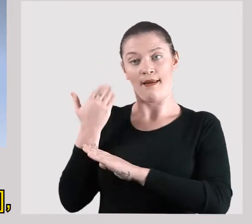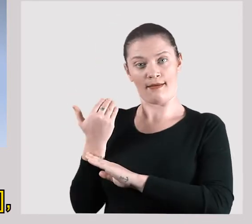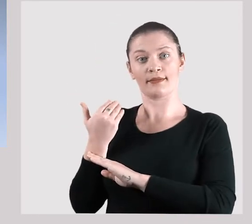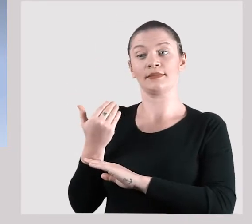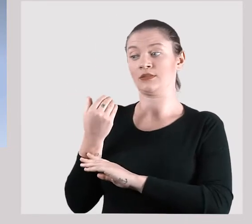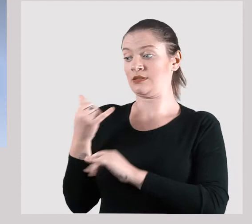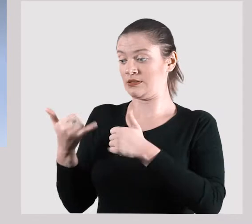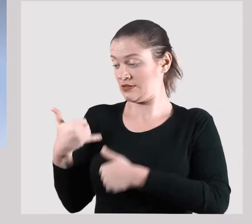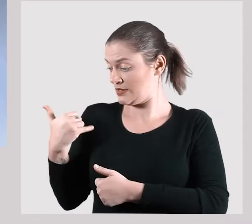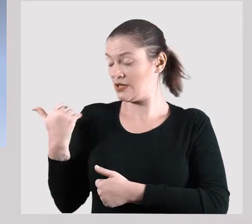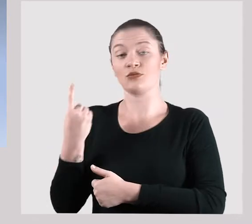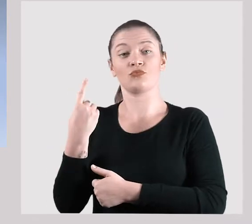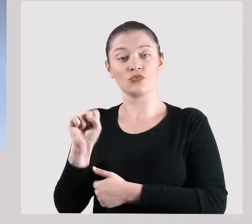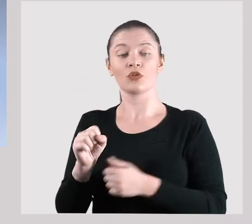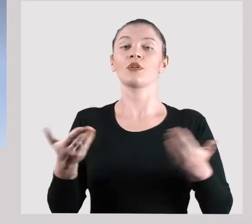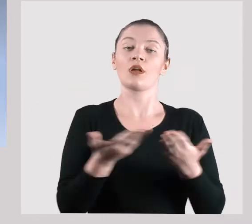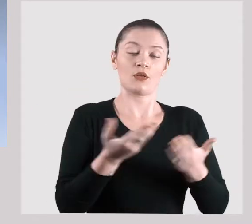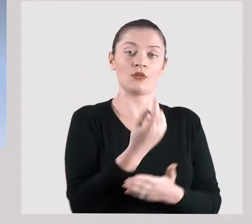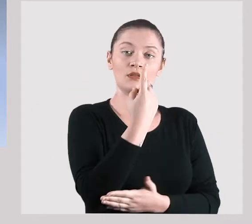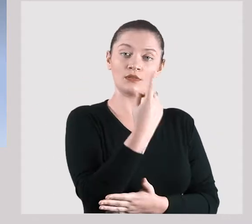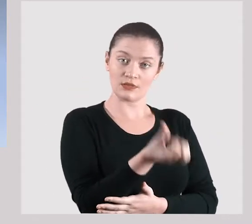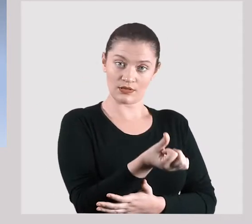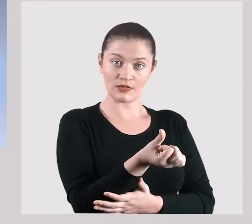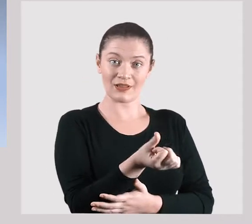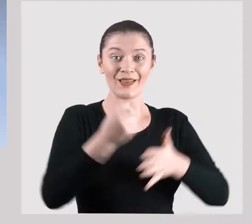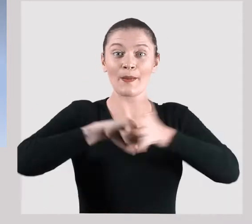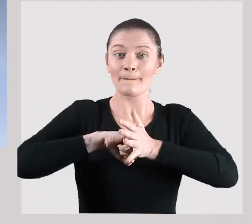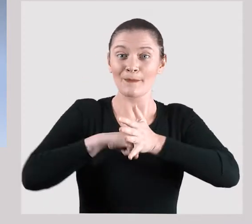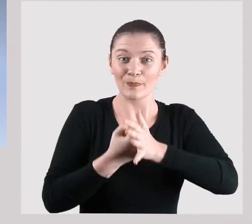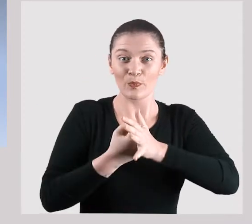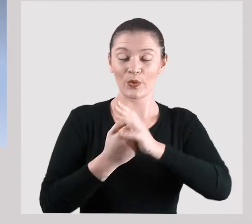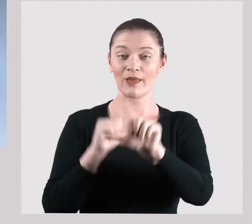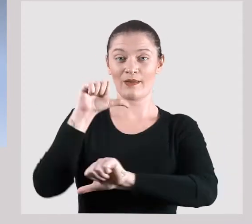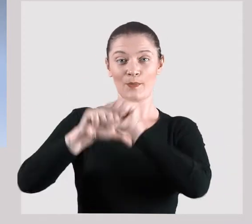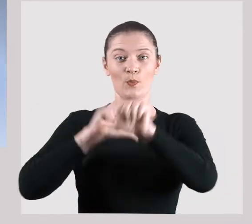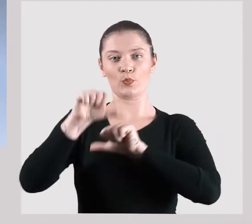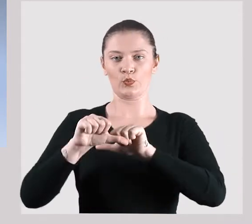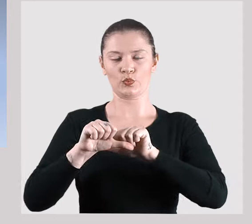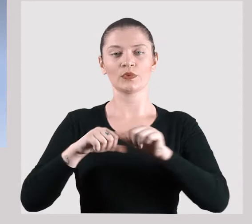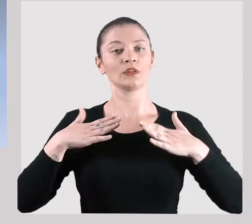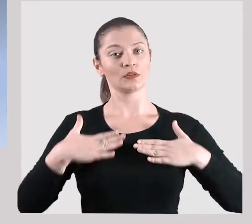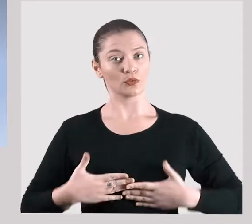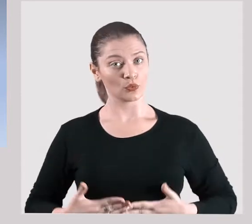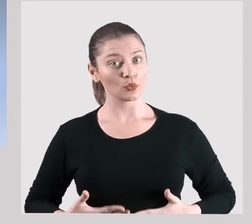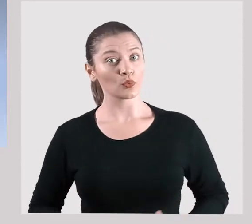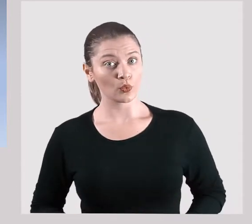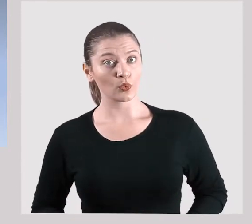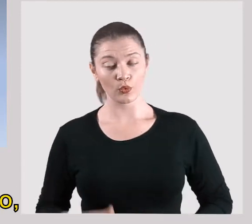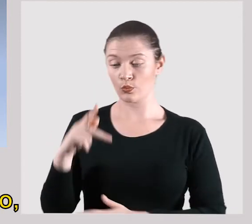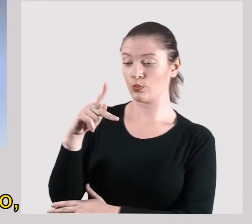16. O bloqueio da puberdade já pode ser nos primeiros sinais de mudança corporal na